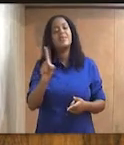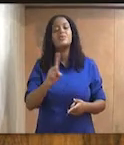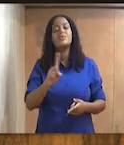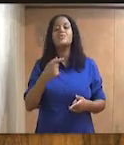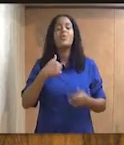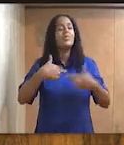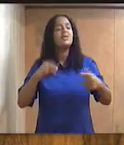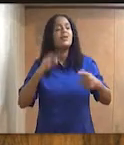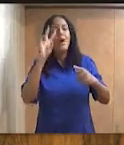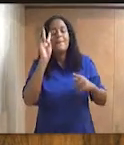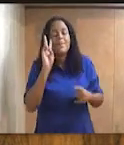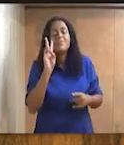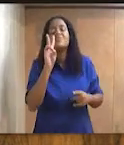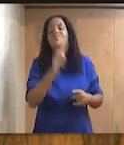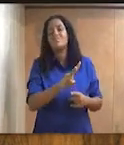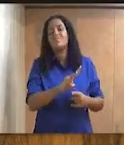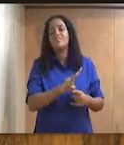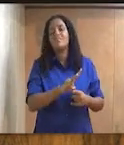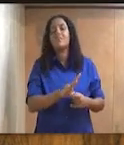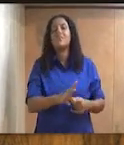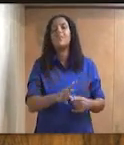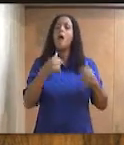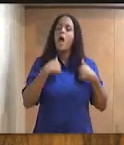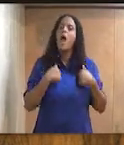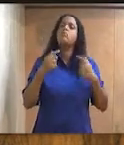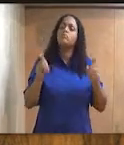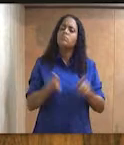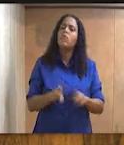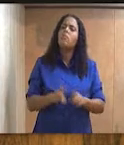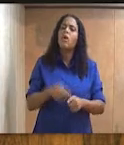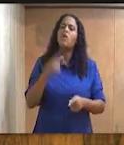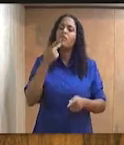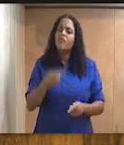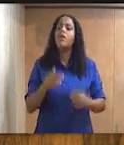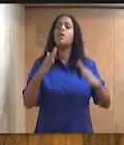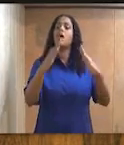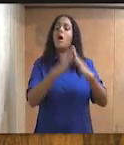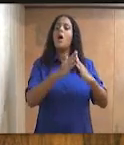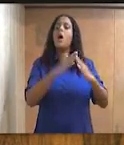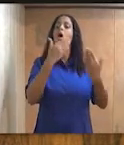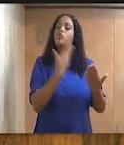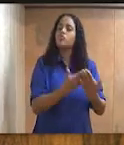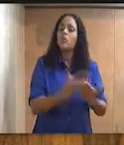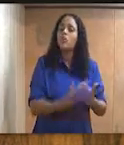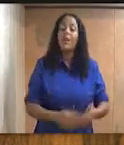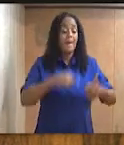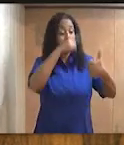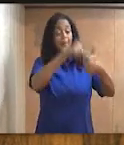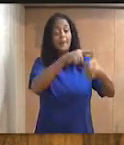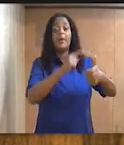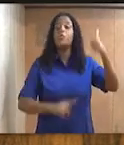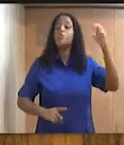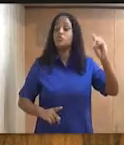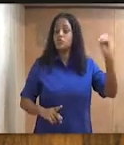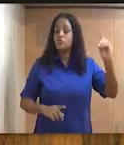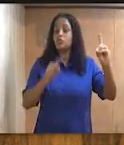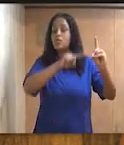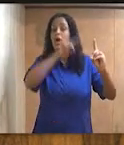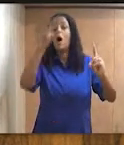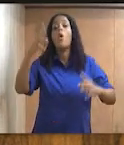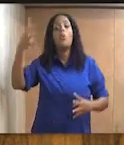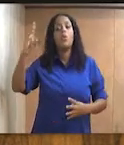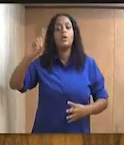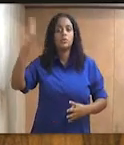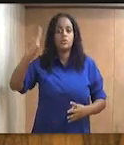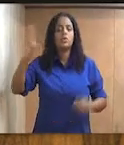isolados. Estou me referindo às escolas do primeiro ao quarto distrito. Posso, inclusive,